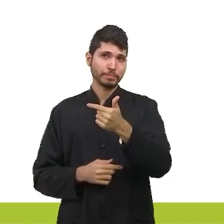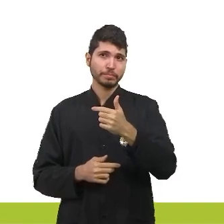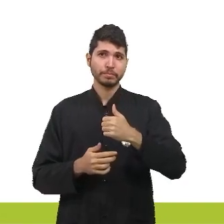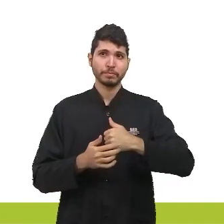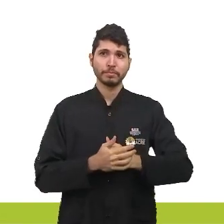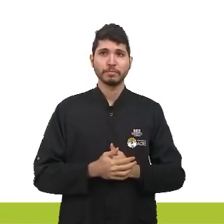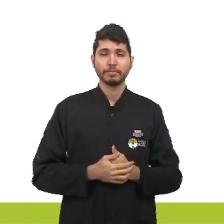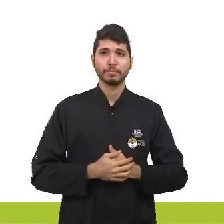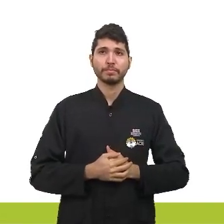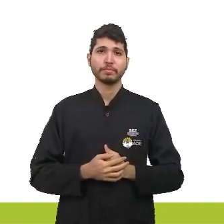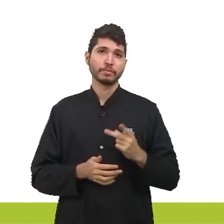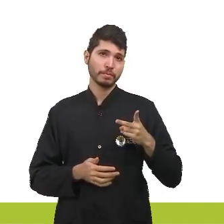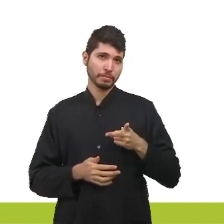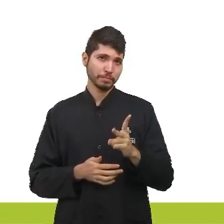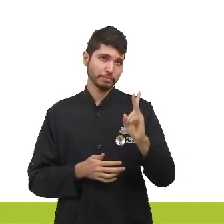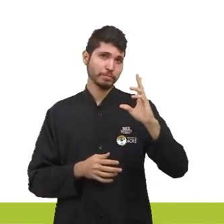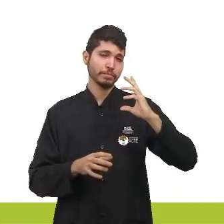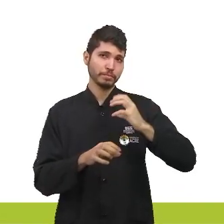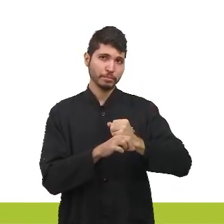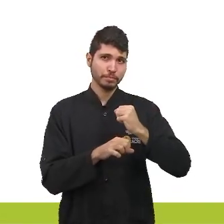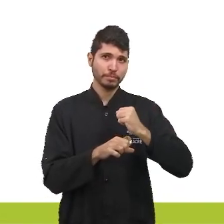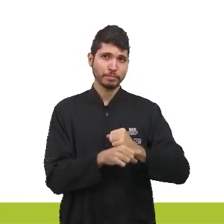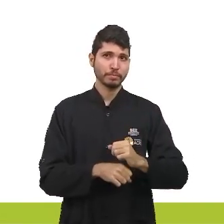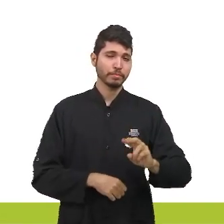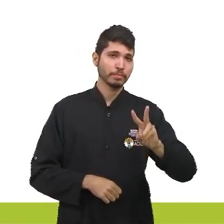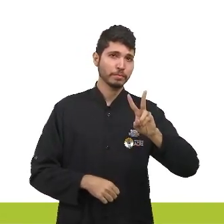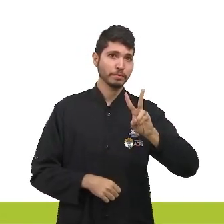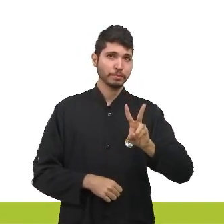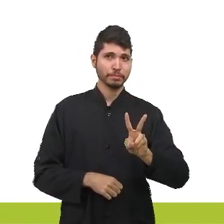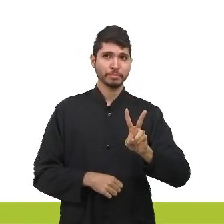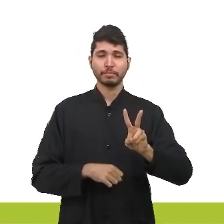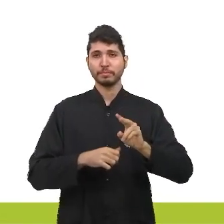Você faz essas contas, você tem...